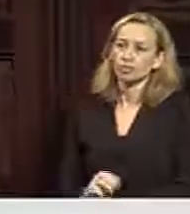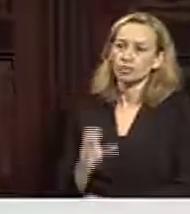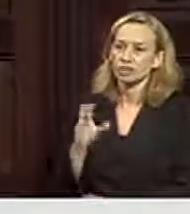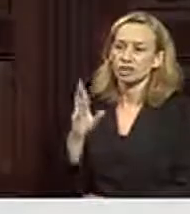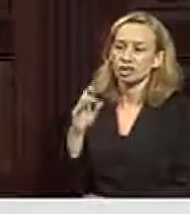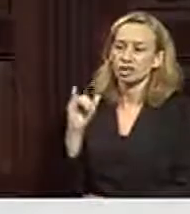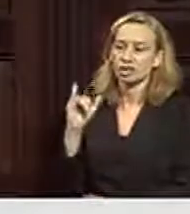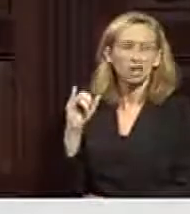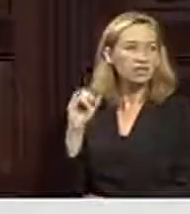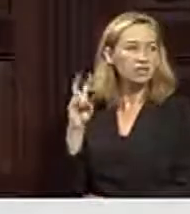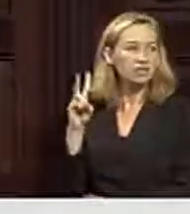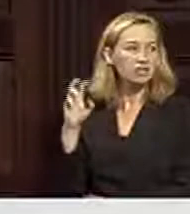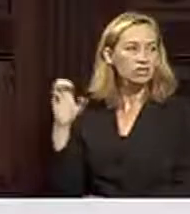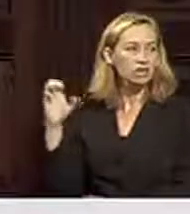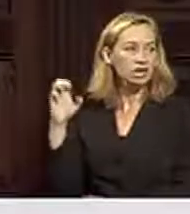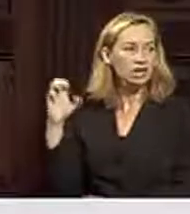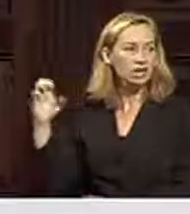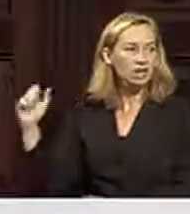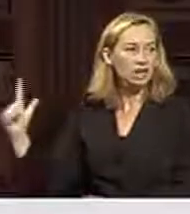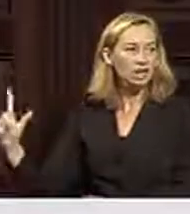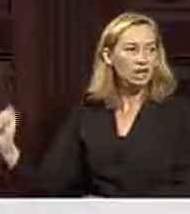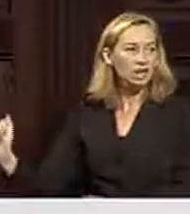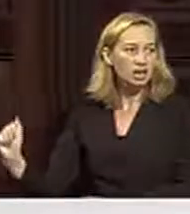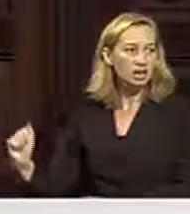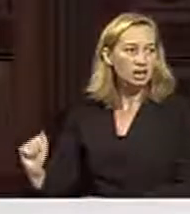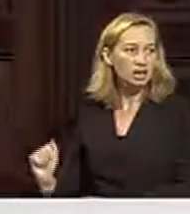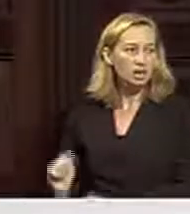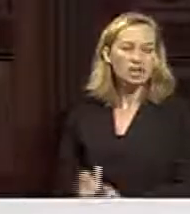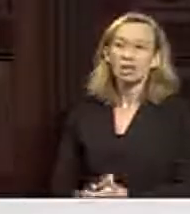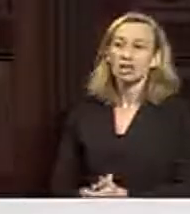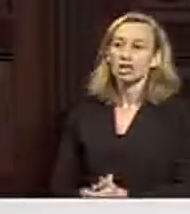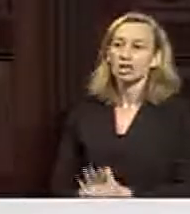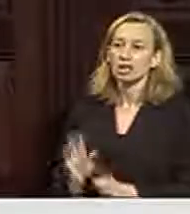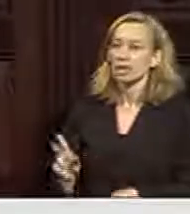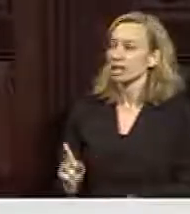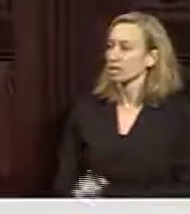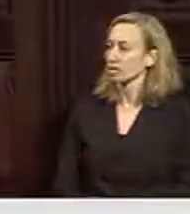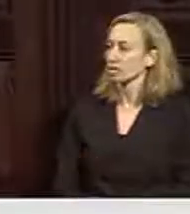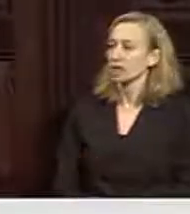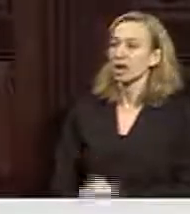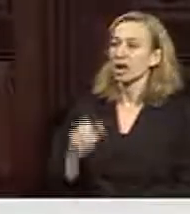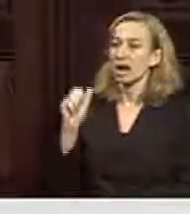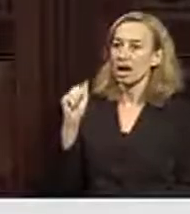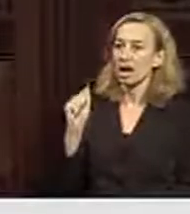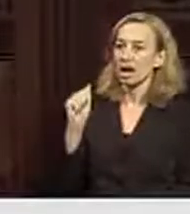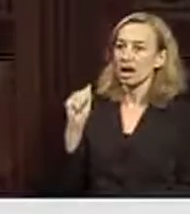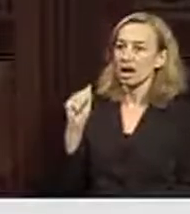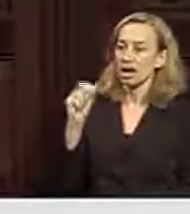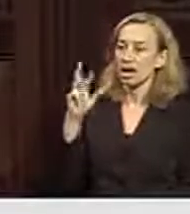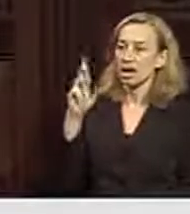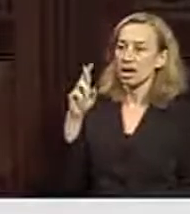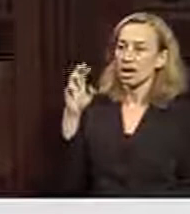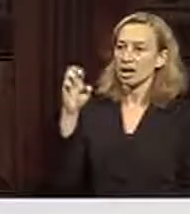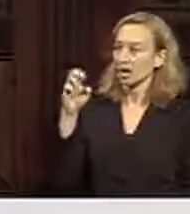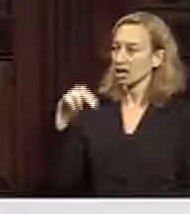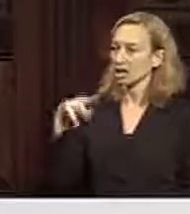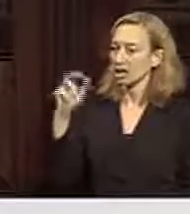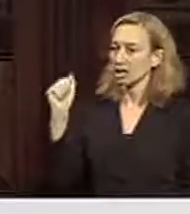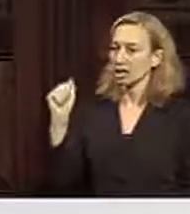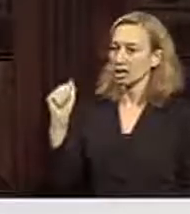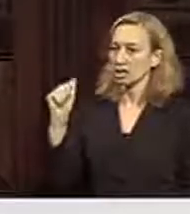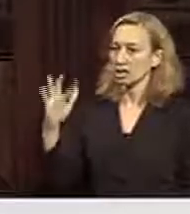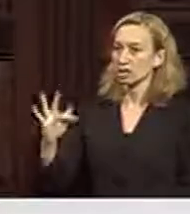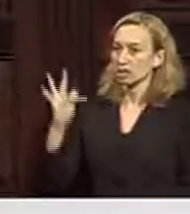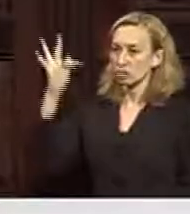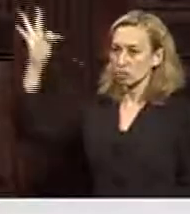Ele pegou a Arena do Futuro. E o que é a Arena do Futuro? É onde se realizou parte dos